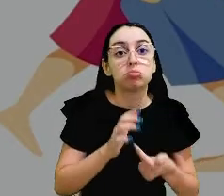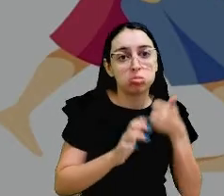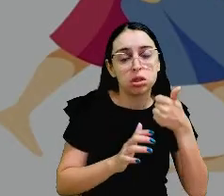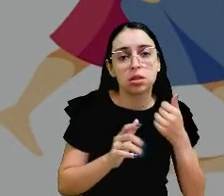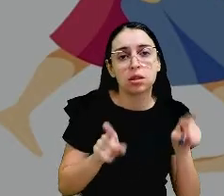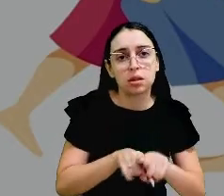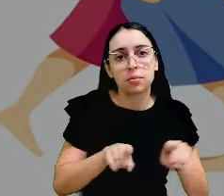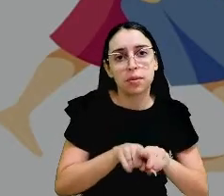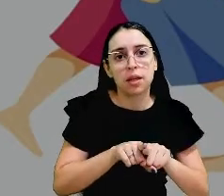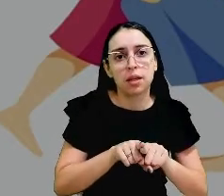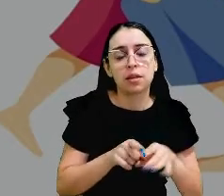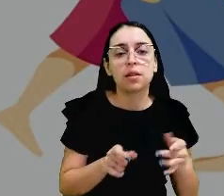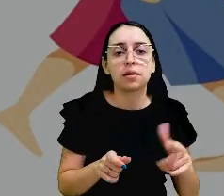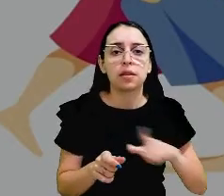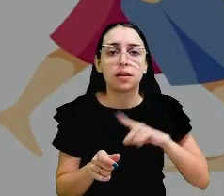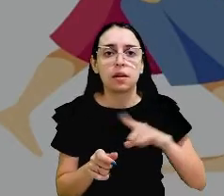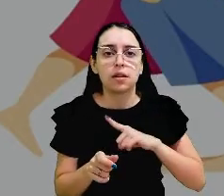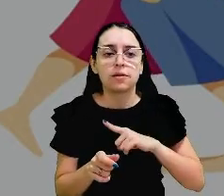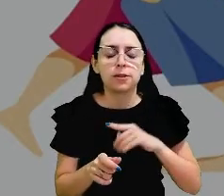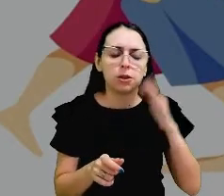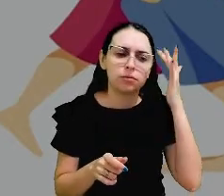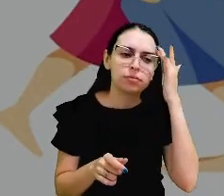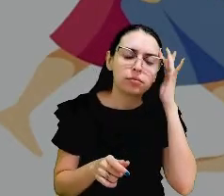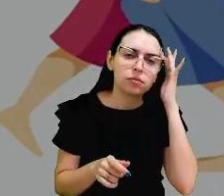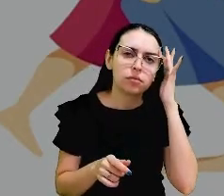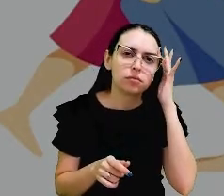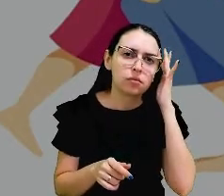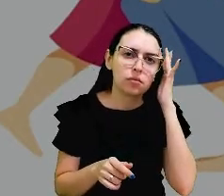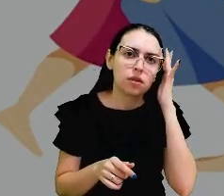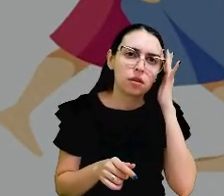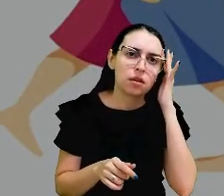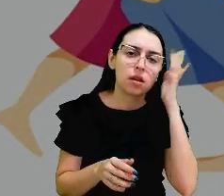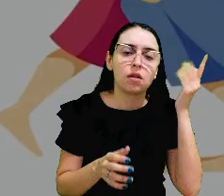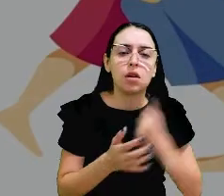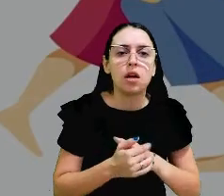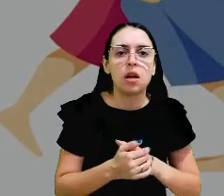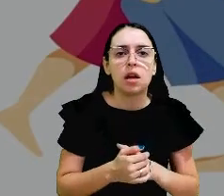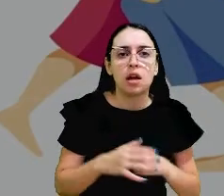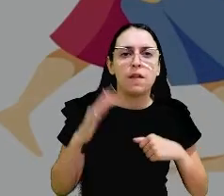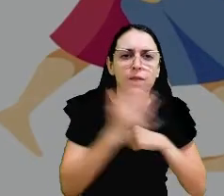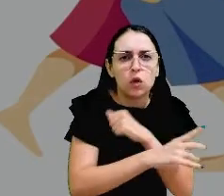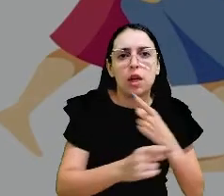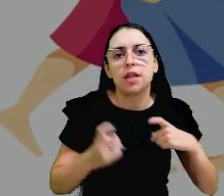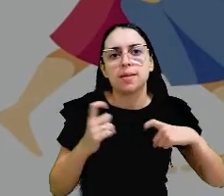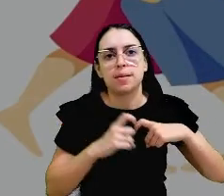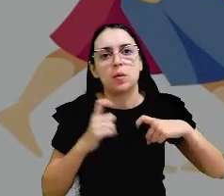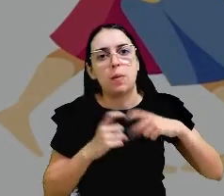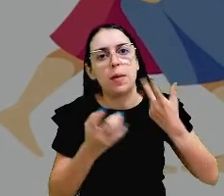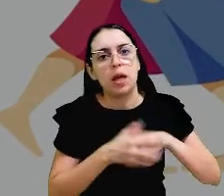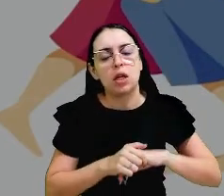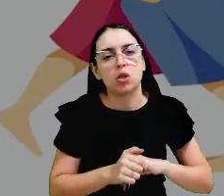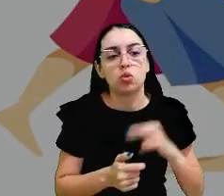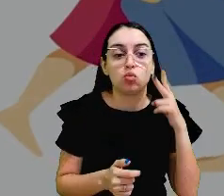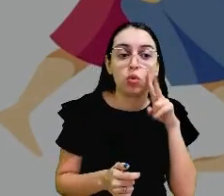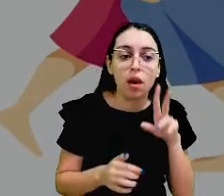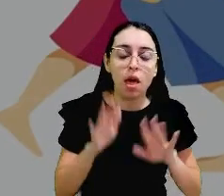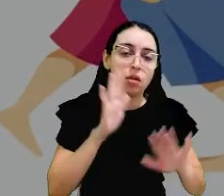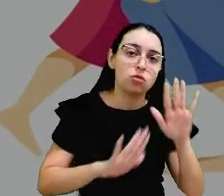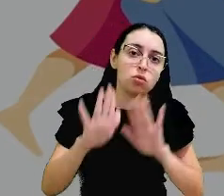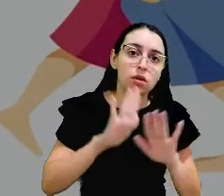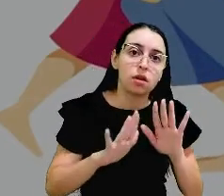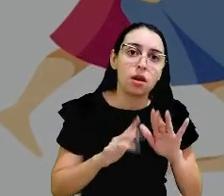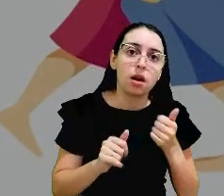nós também temos que ter, quando a gente analisa a violência obstétrica, um olhar interseccional, porque as